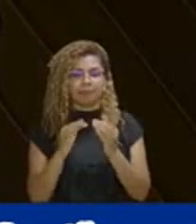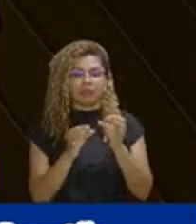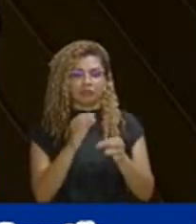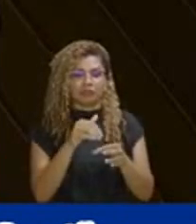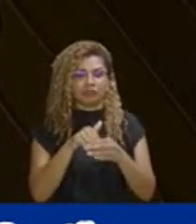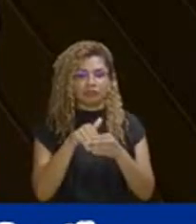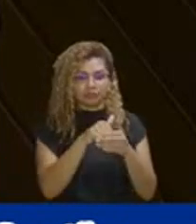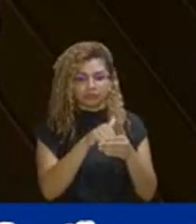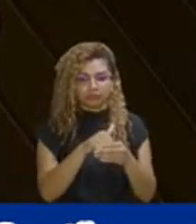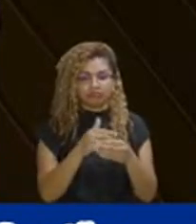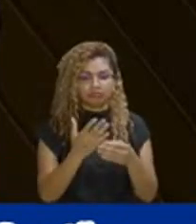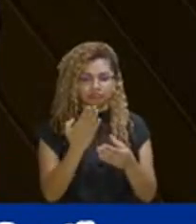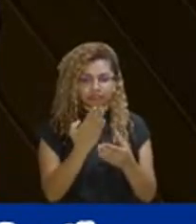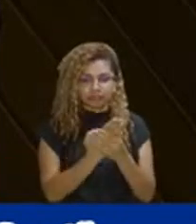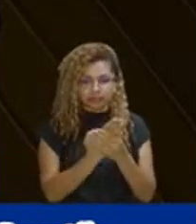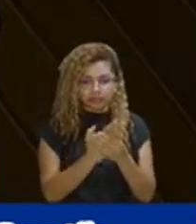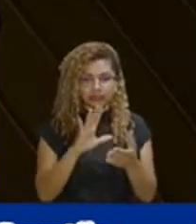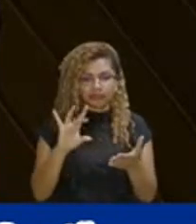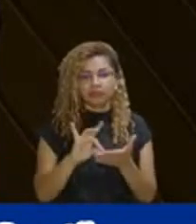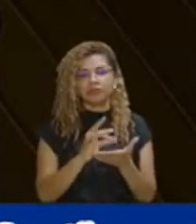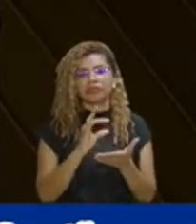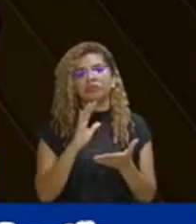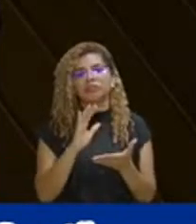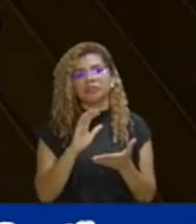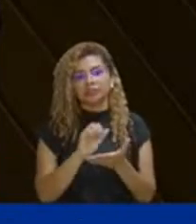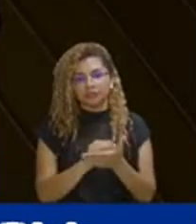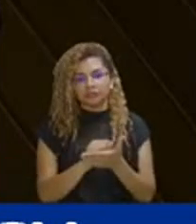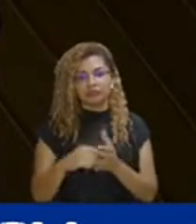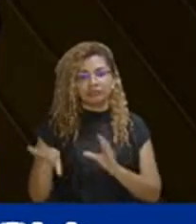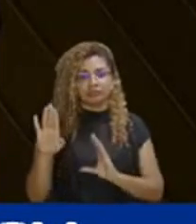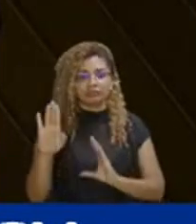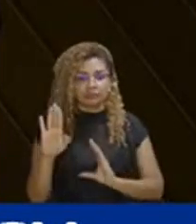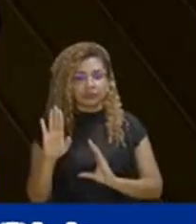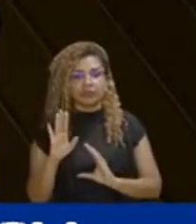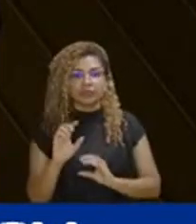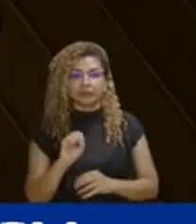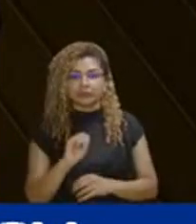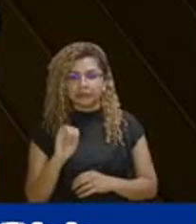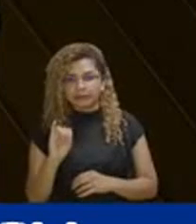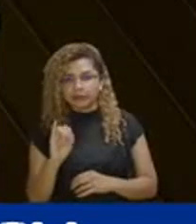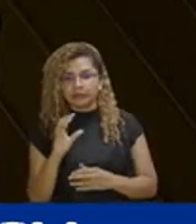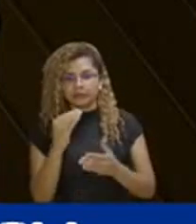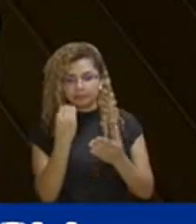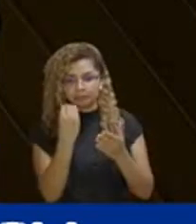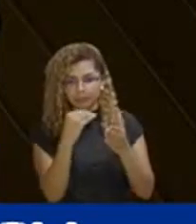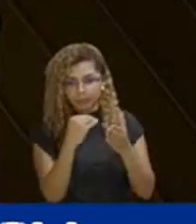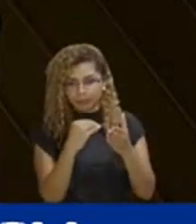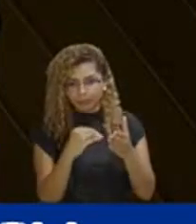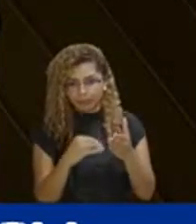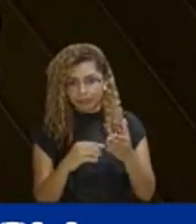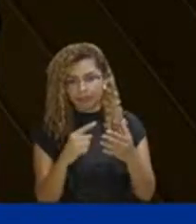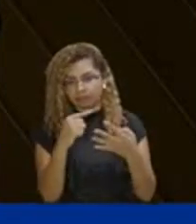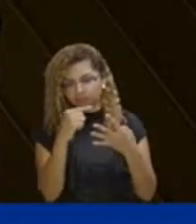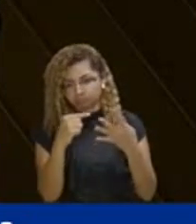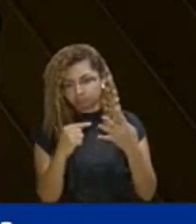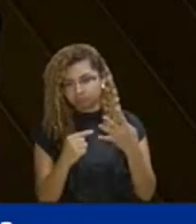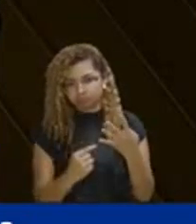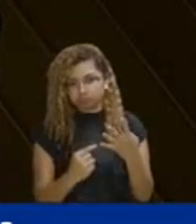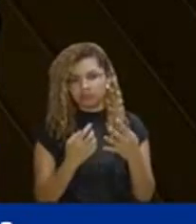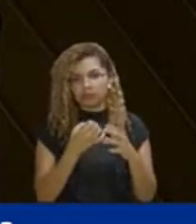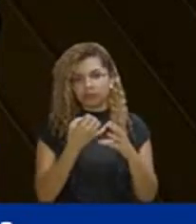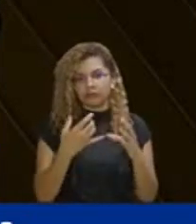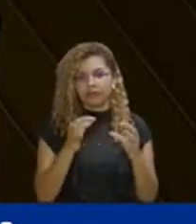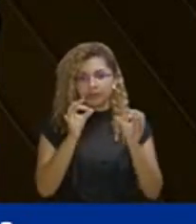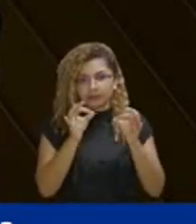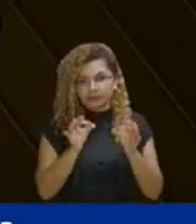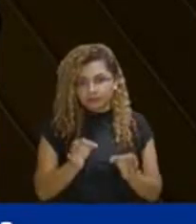do processo de registro de candidatura, verificar tão somente se foram preenchidas as condições de elegibilidade e, se